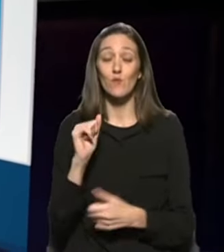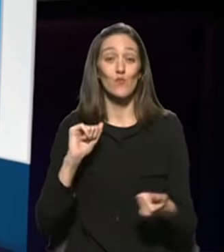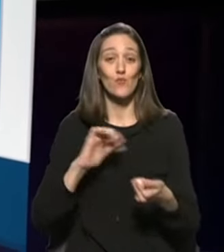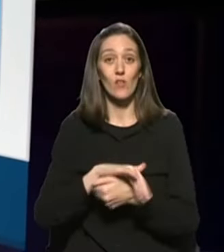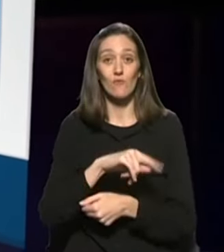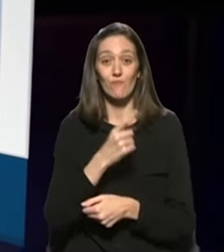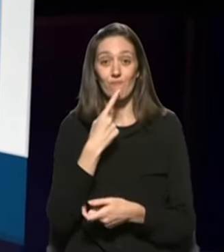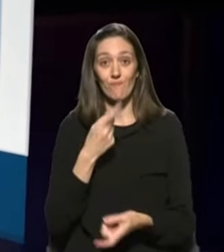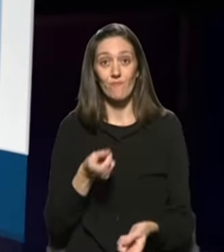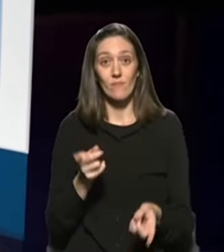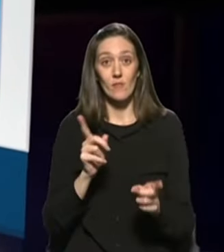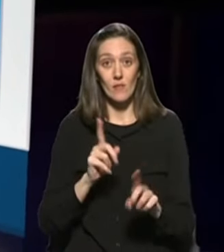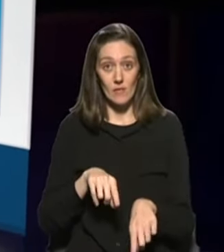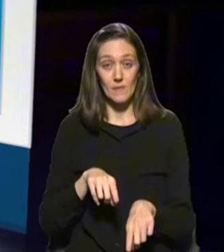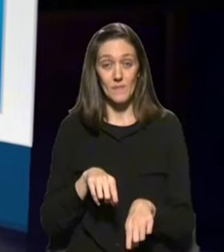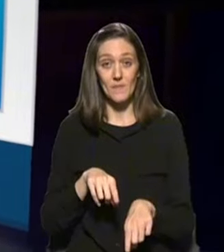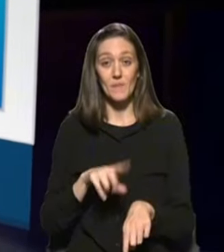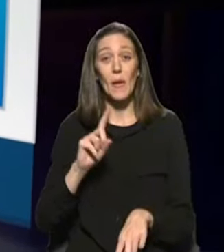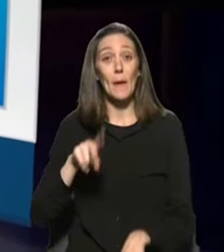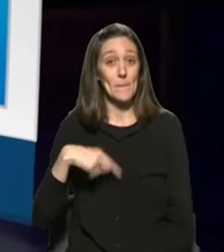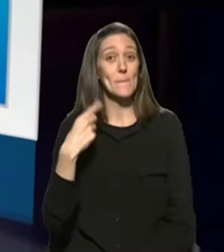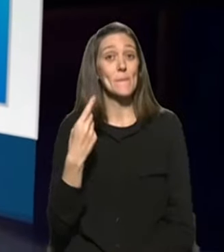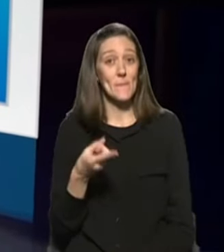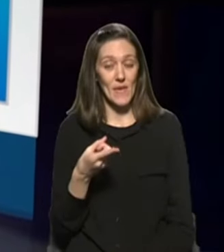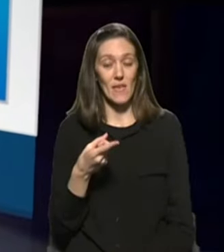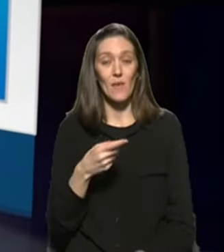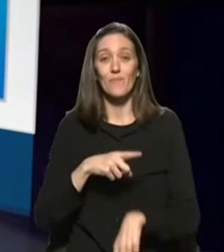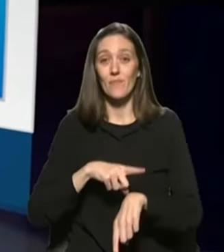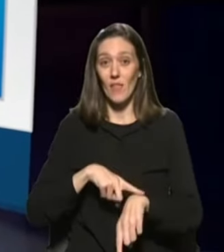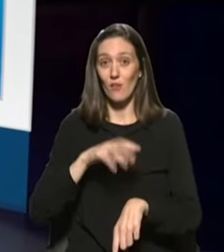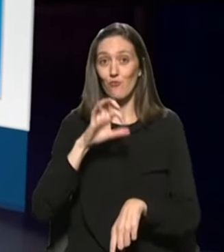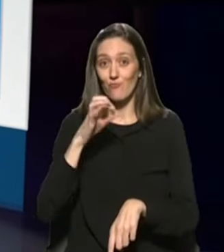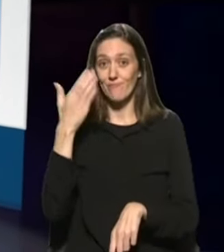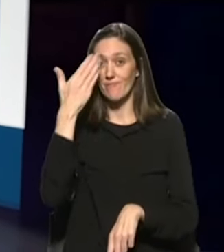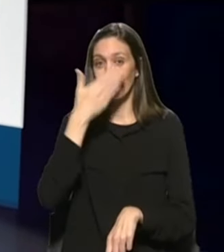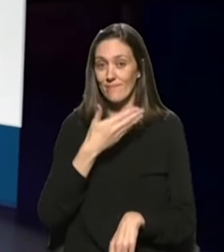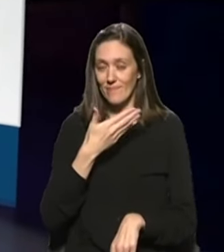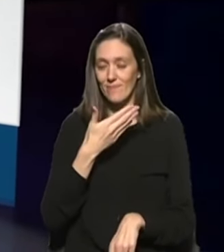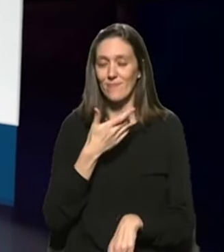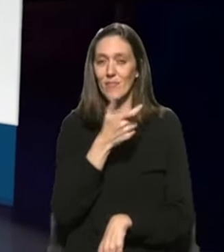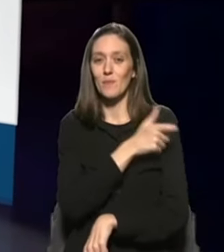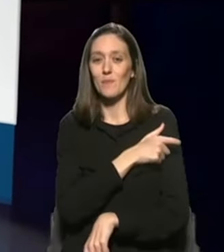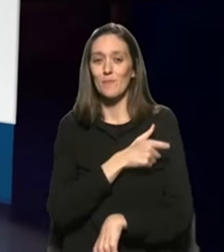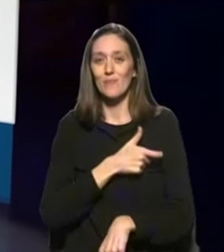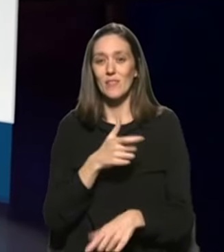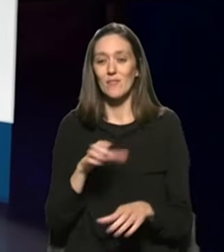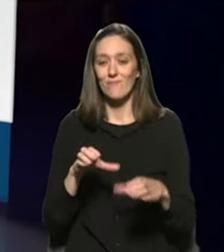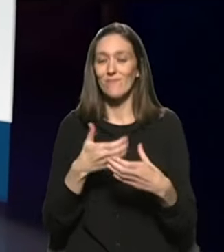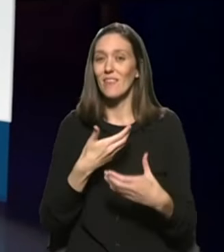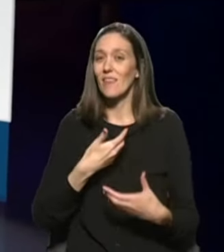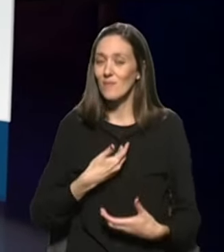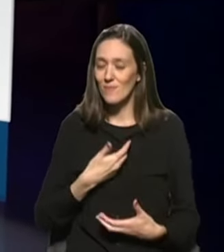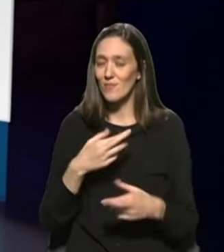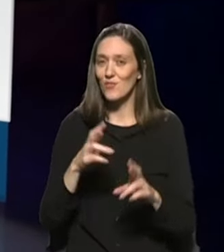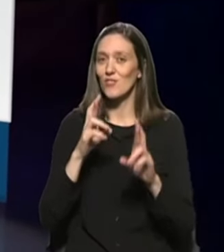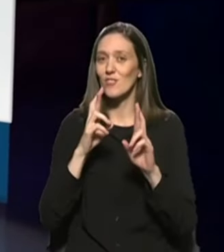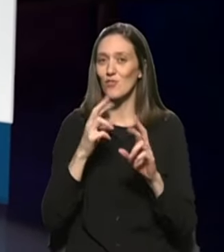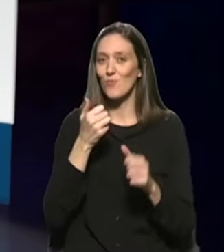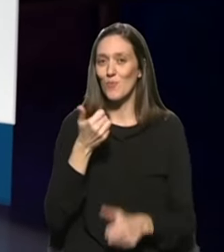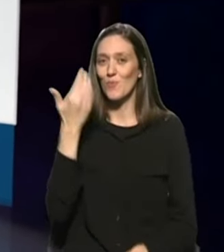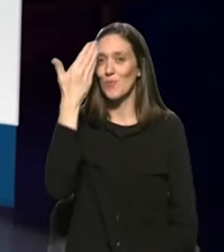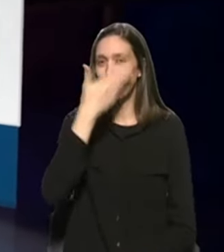estará de novo, de regresso consigo, amanhã às 20. Em nome de toda a equipa, desejo-lhe uma muito boa noite.